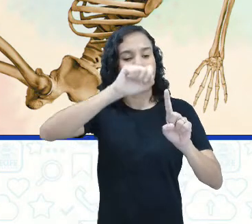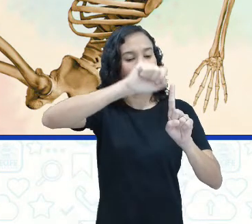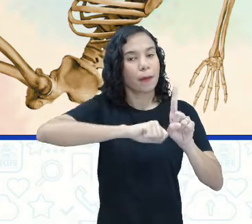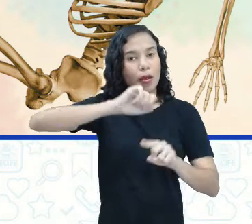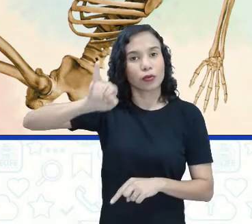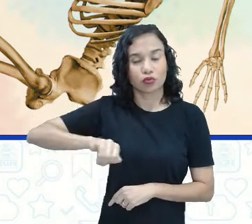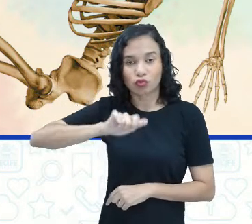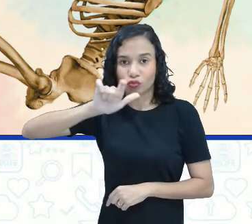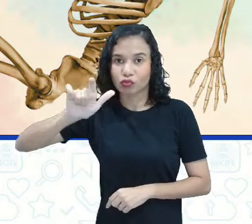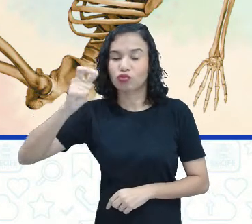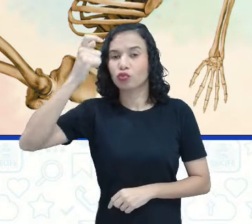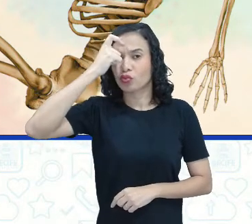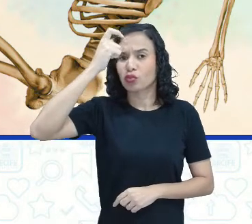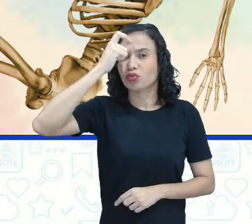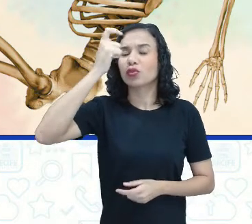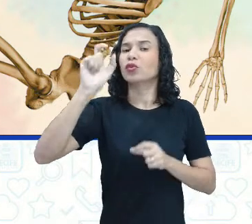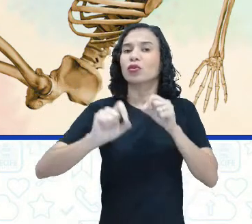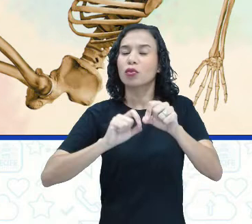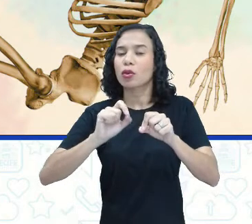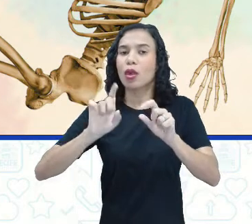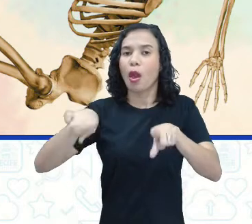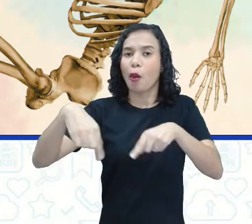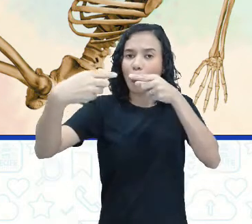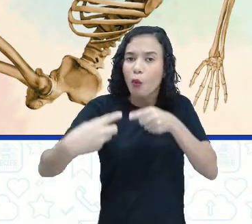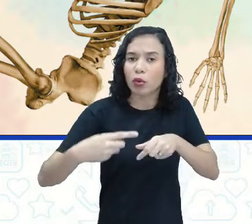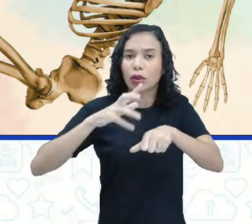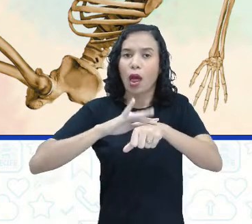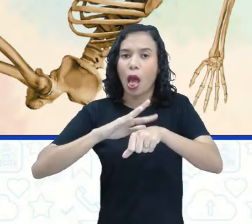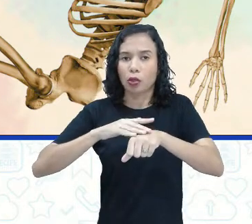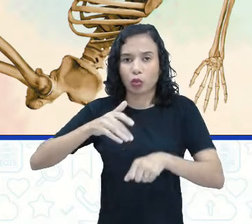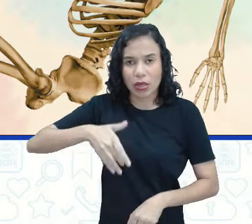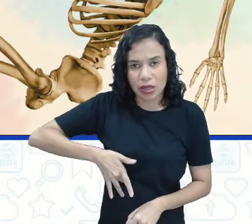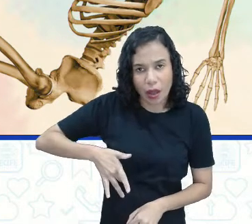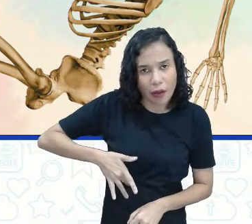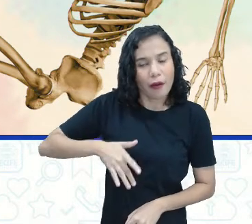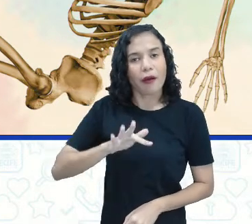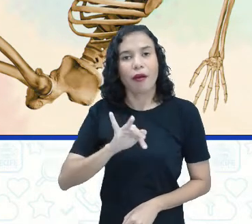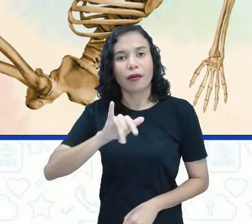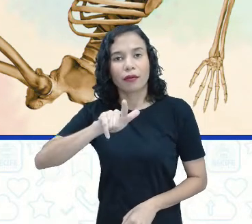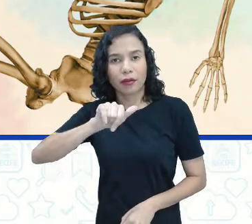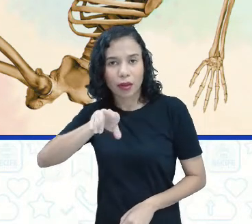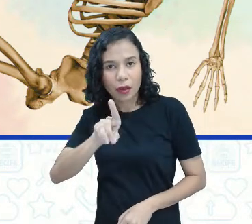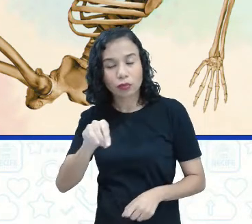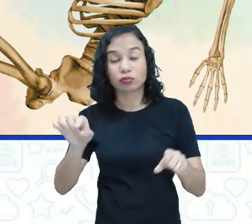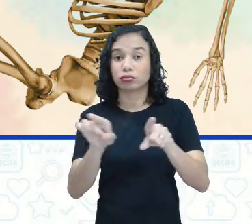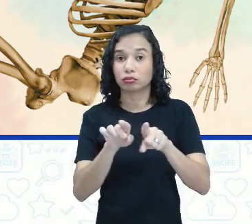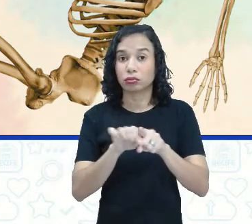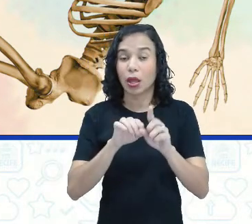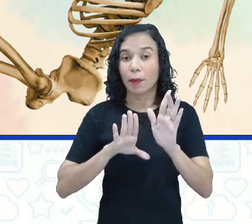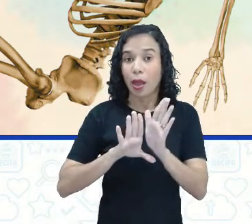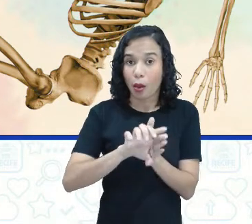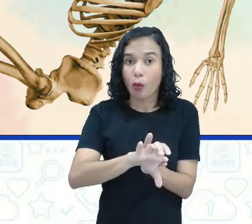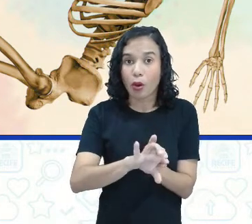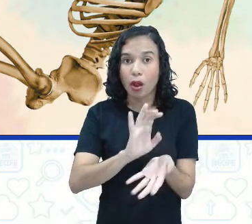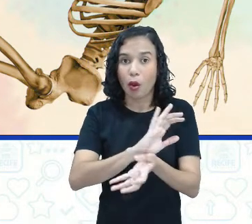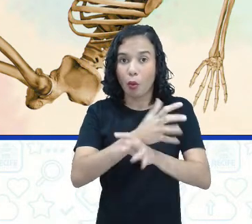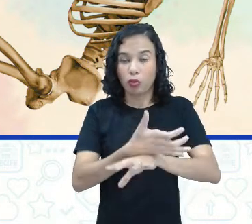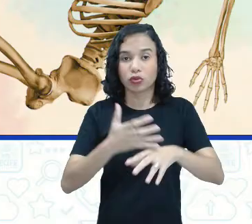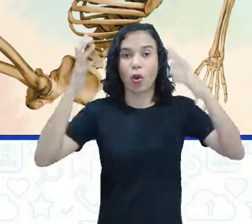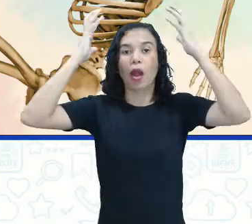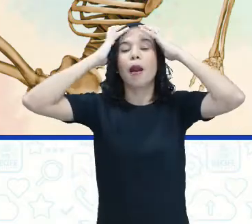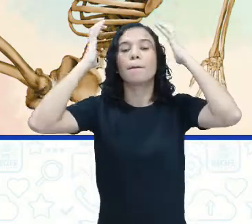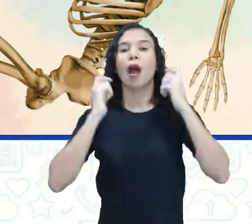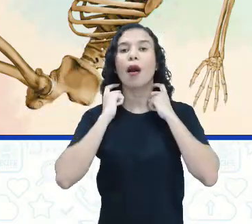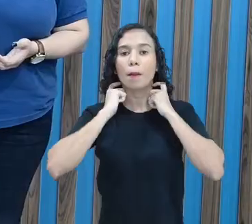julho é o mês de conscientização aí de combate às hepatites virais e do câncer ósseo de cabeça e de